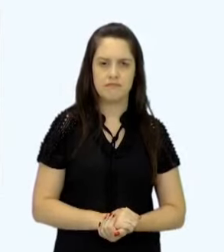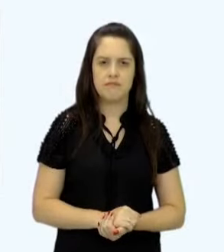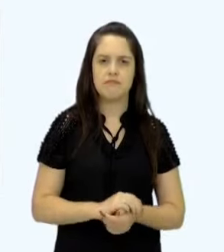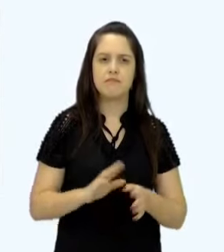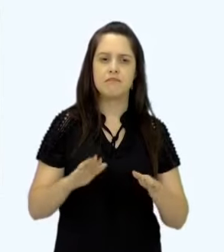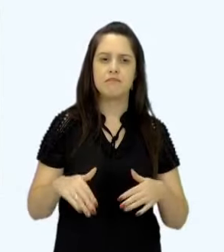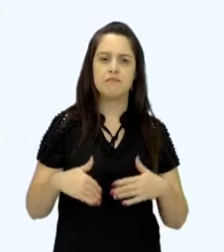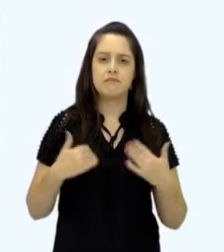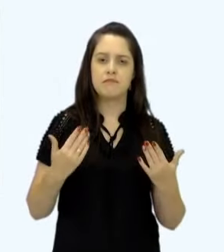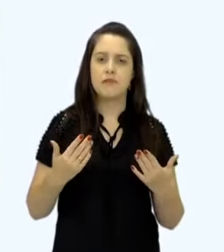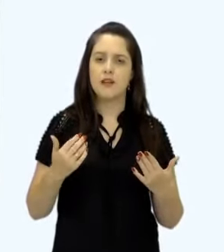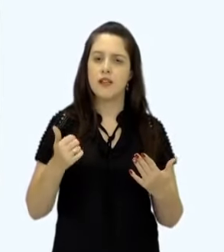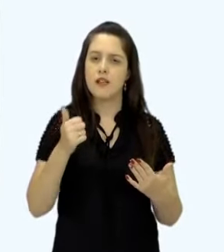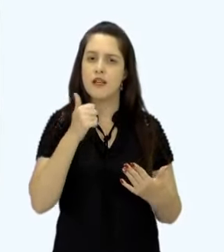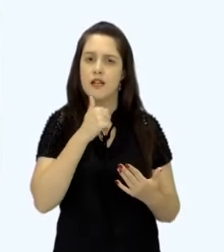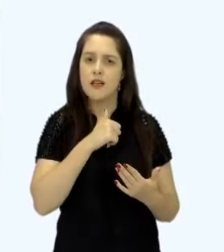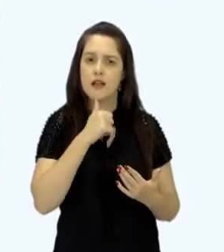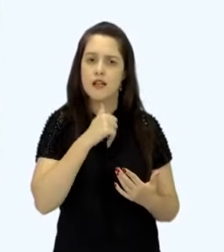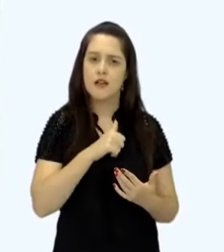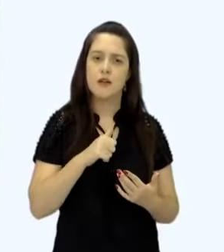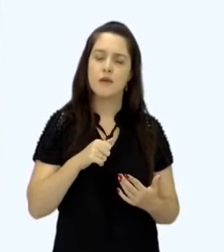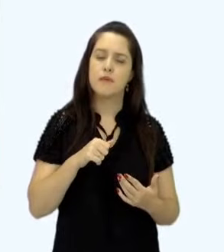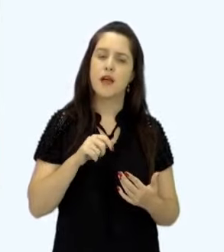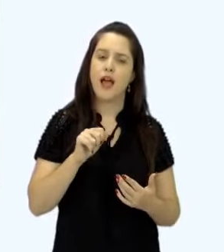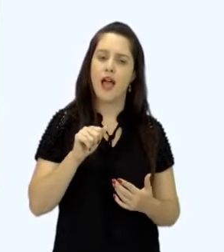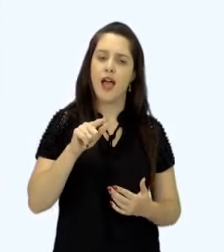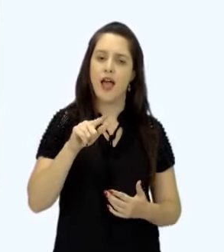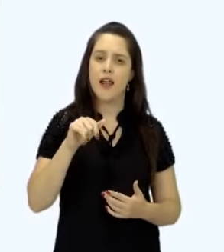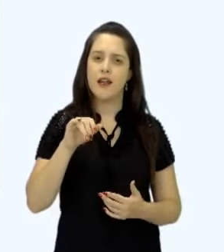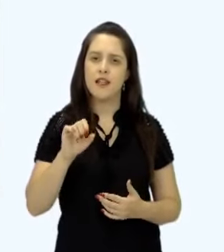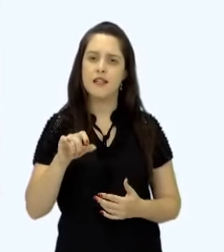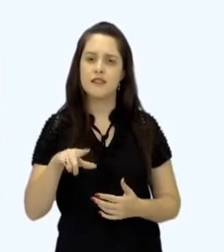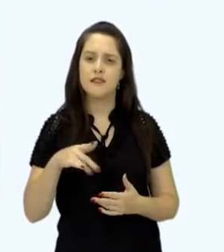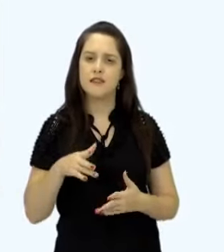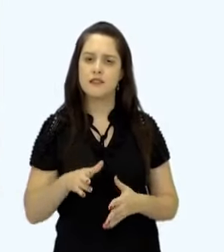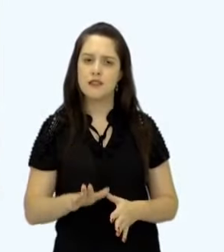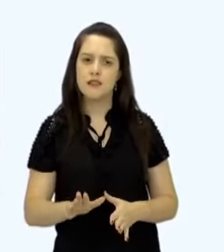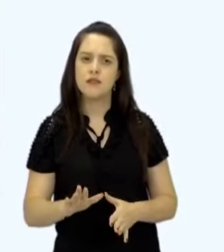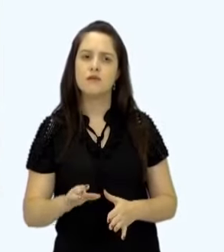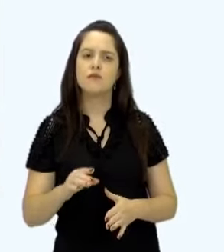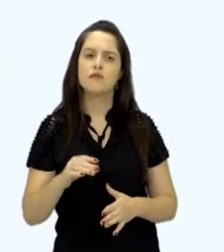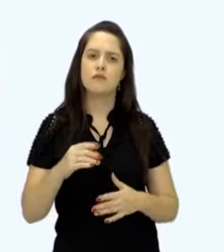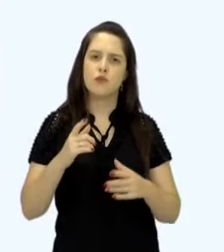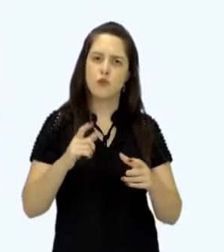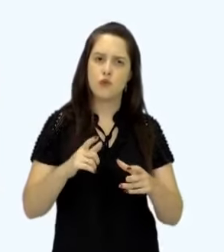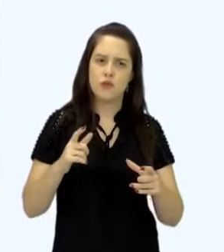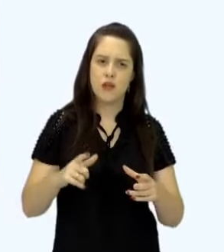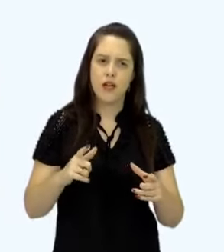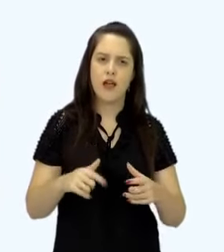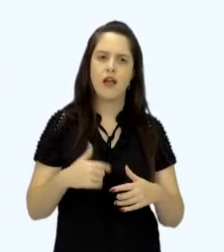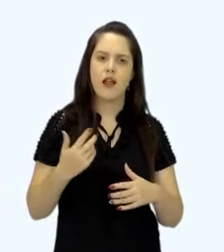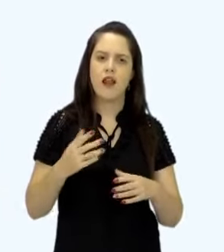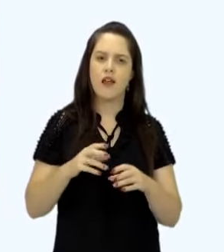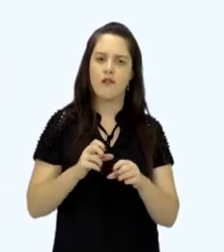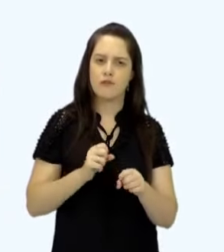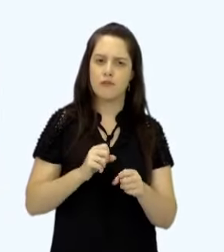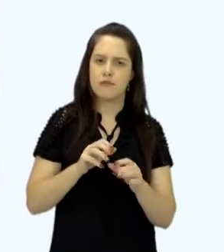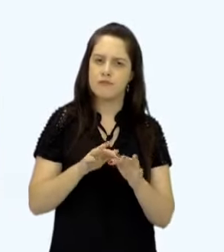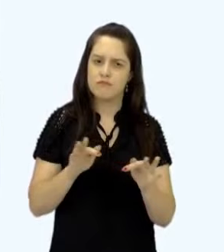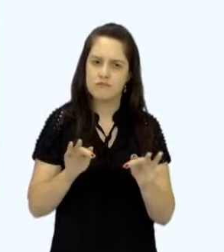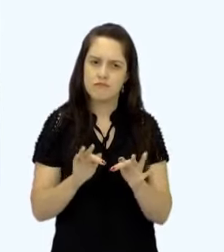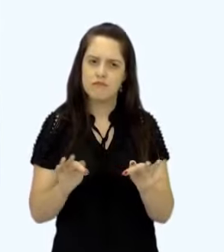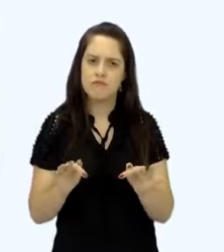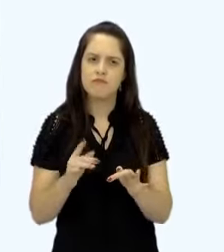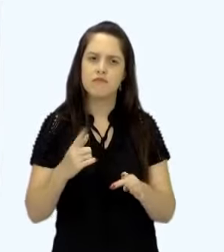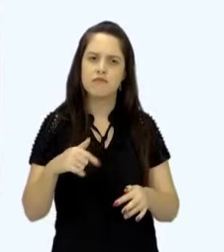Helena Morley, ela chamava na verdade Alice. Ela nasceu em Diamantina. Enquanto menina, teve uma vida talvez mais simples. Mas